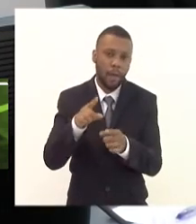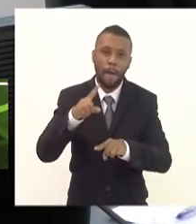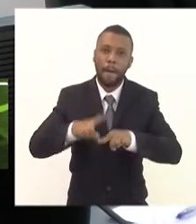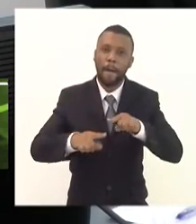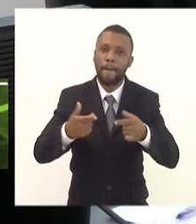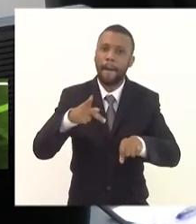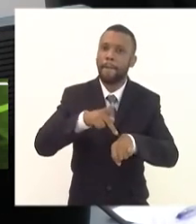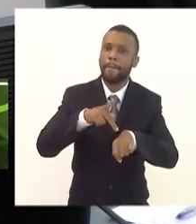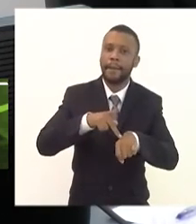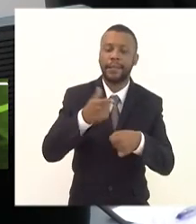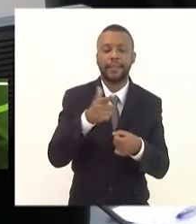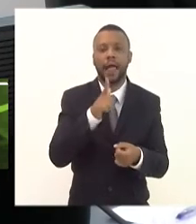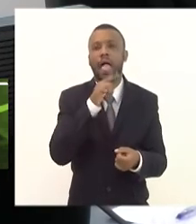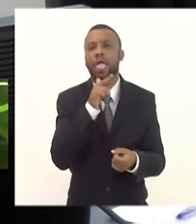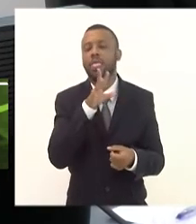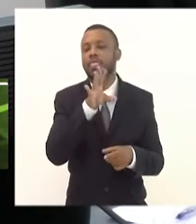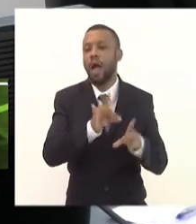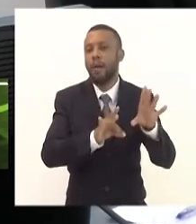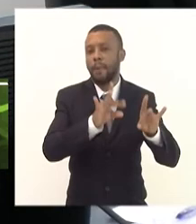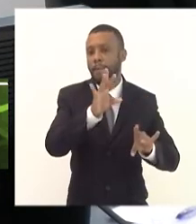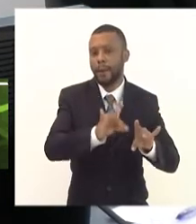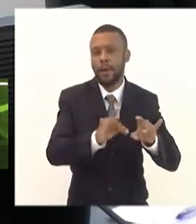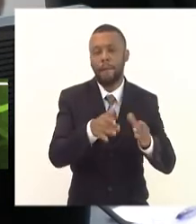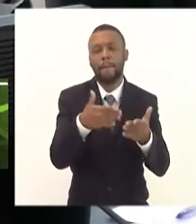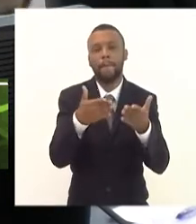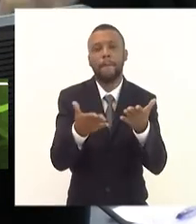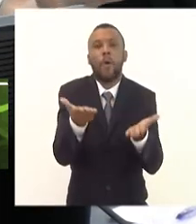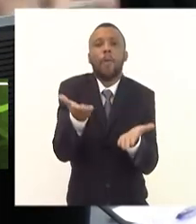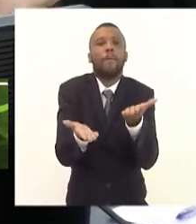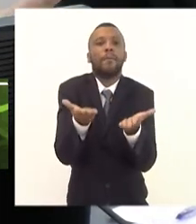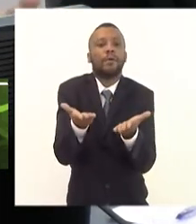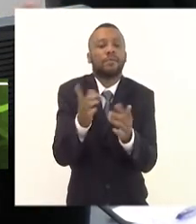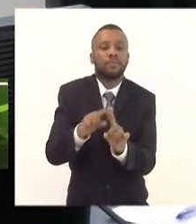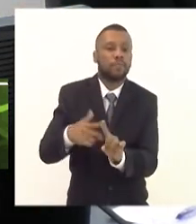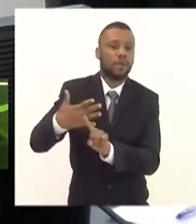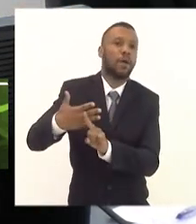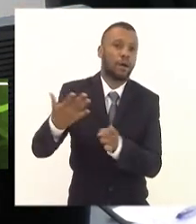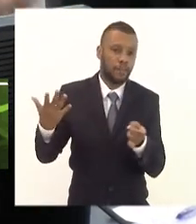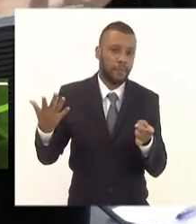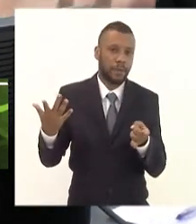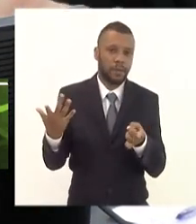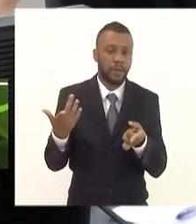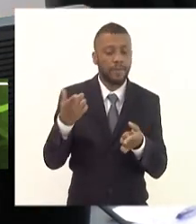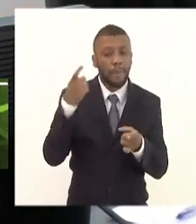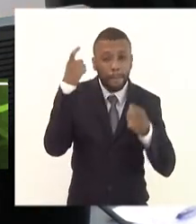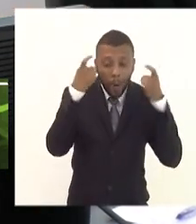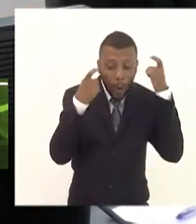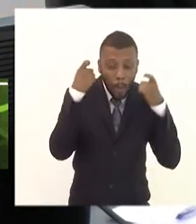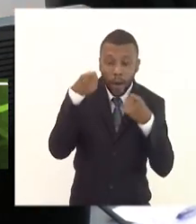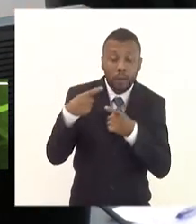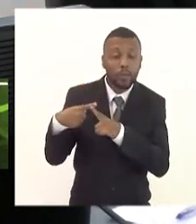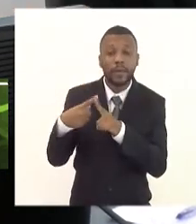vai estourar a boca do balão. E aí eu fico preocupado também, porque essa medição fica quase